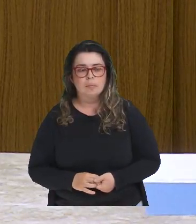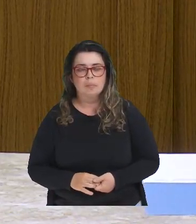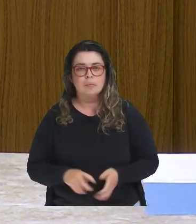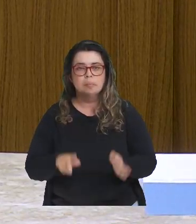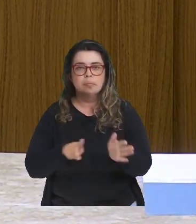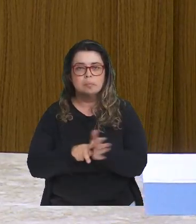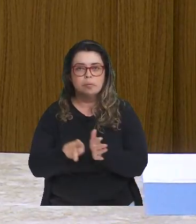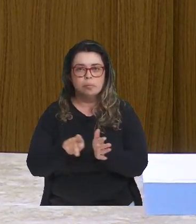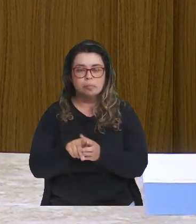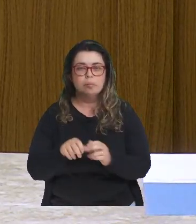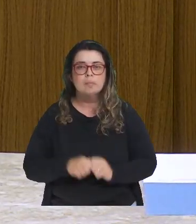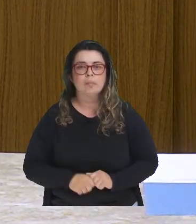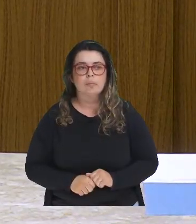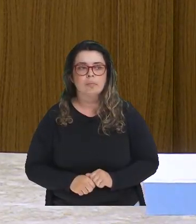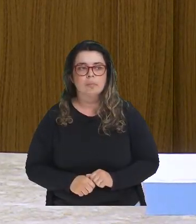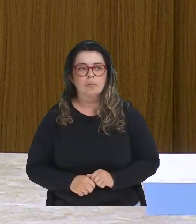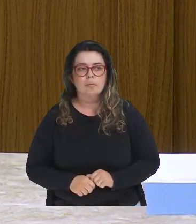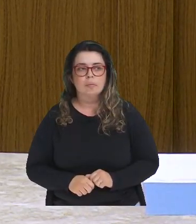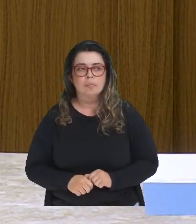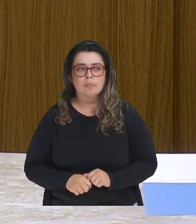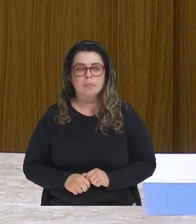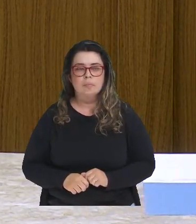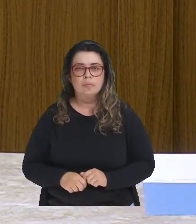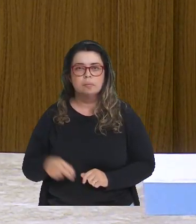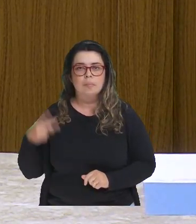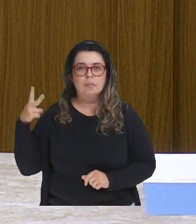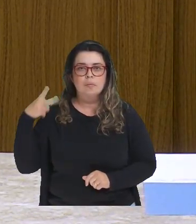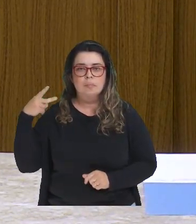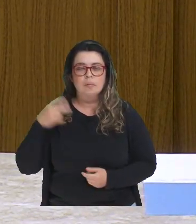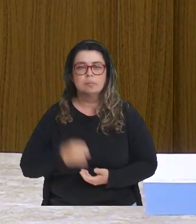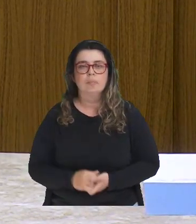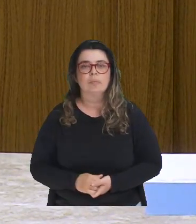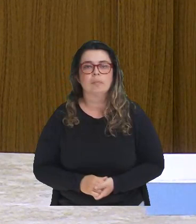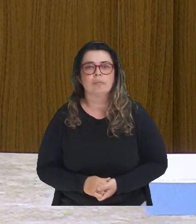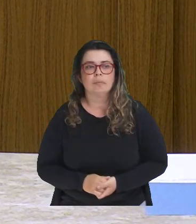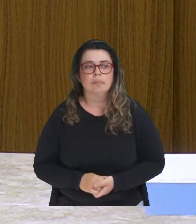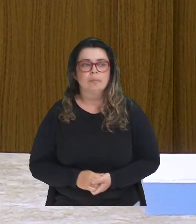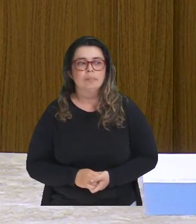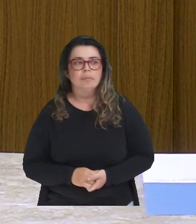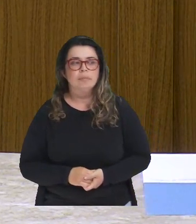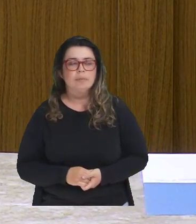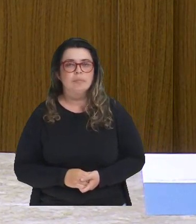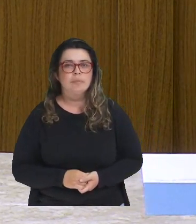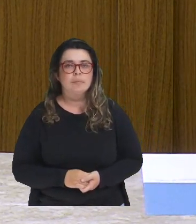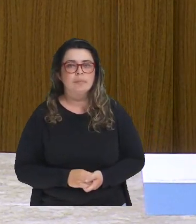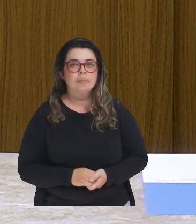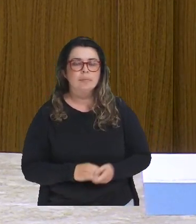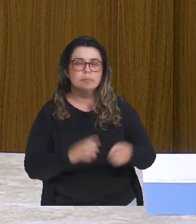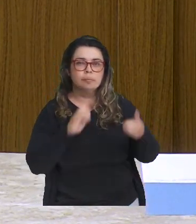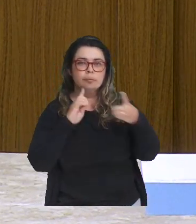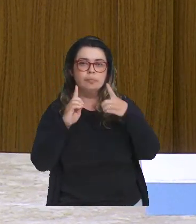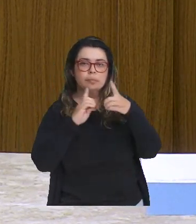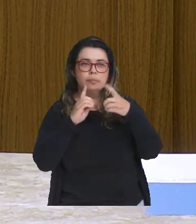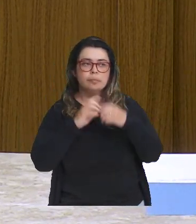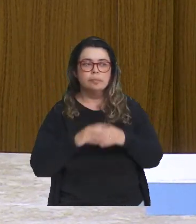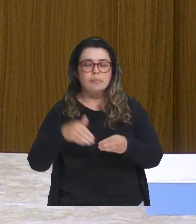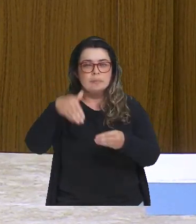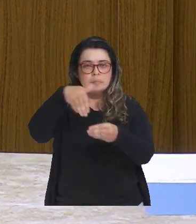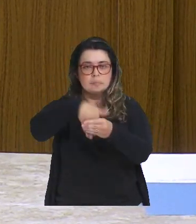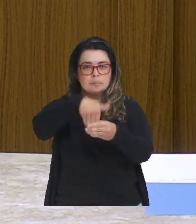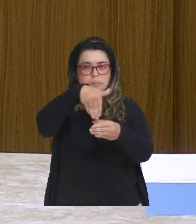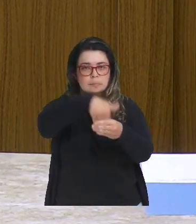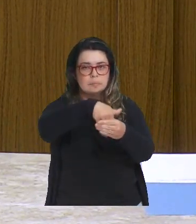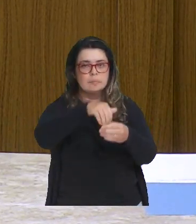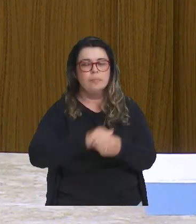consultasse os nobres colegas na prioridade da discussão e votação do projeto